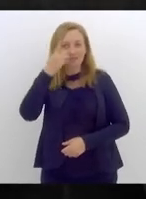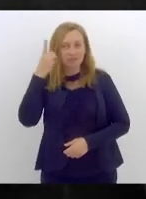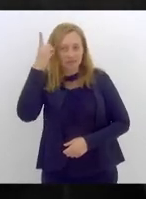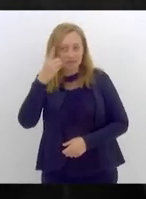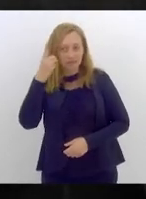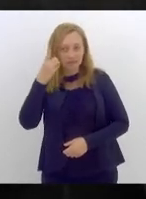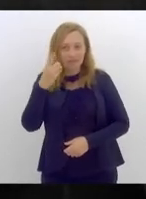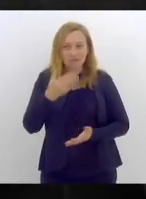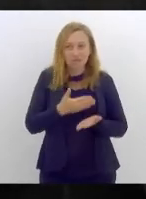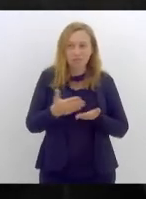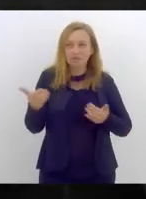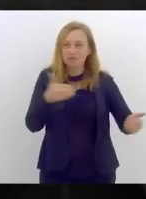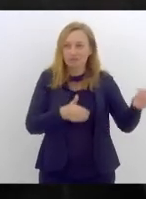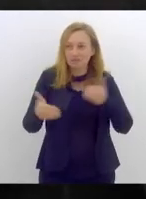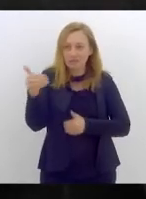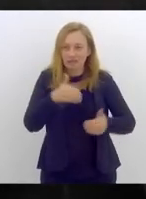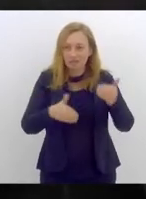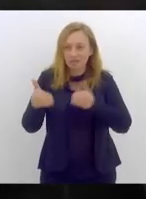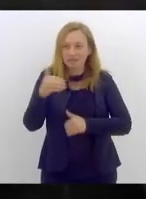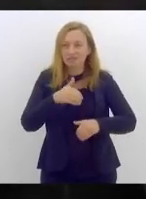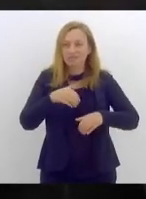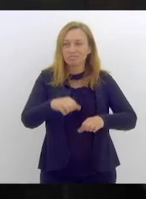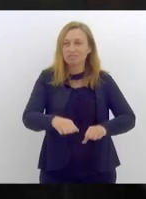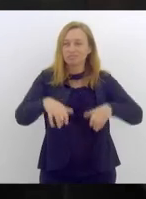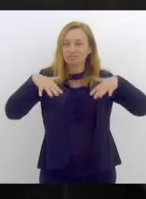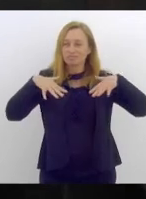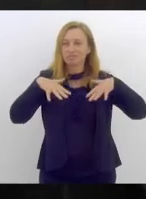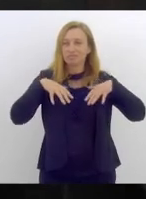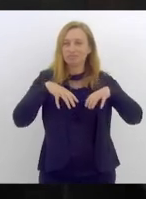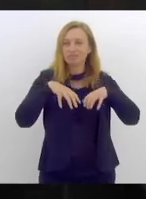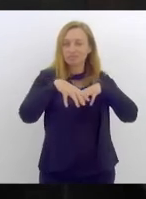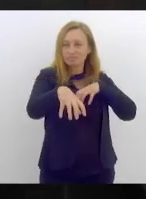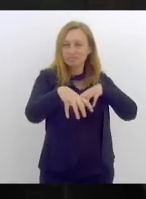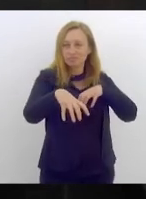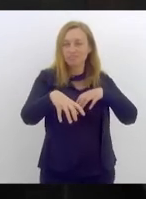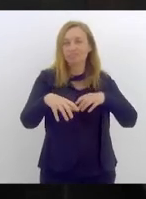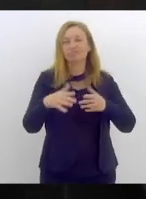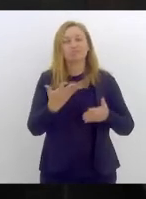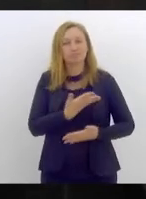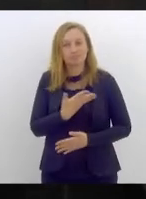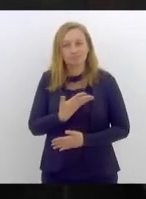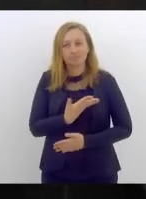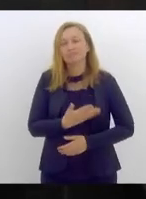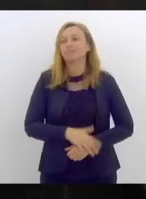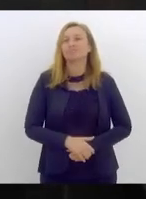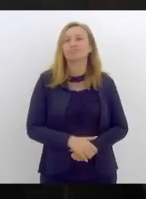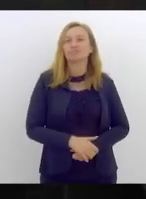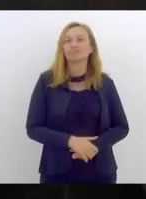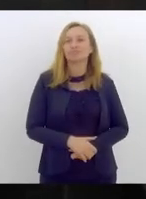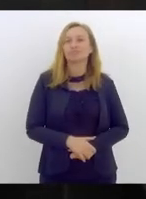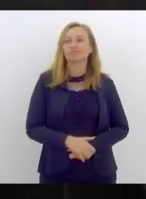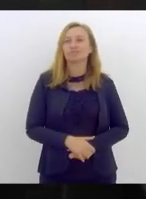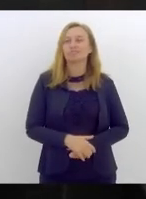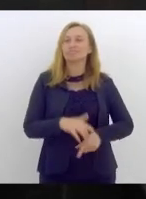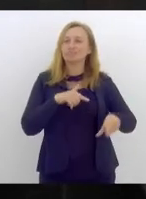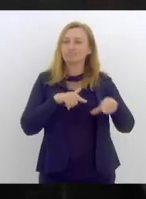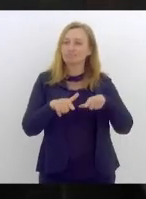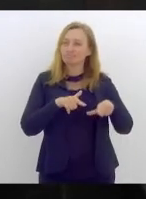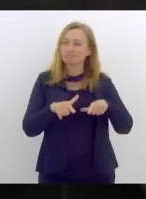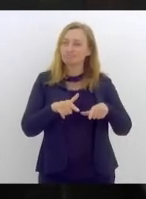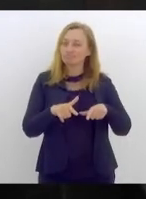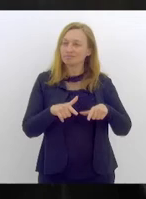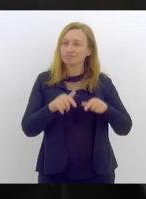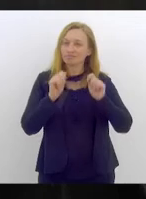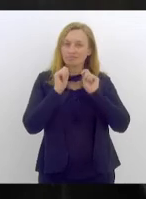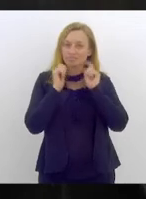deputados que começam a ingressar no plenário virtual imprensa e colegas trabalhadores e trabalhadoras da